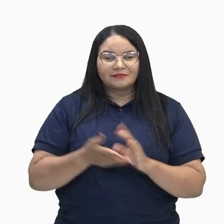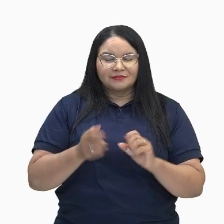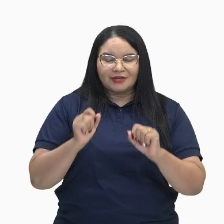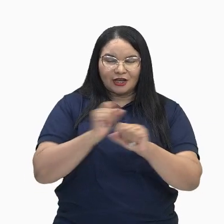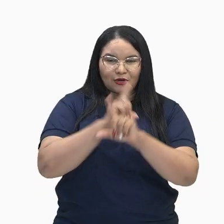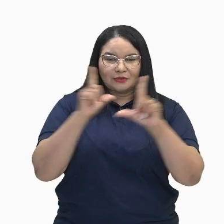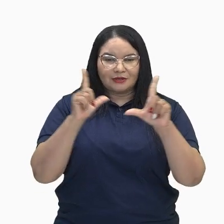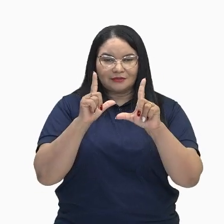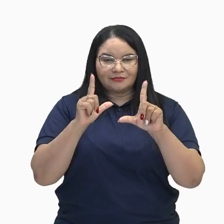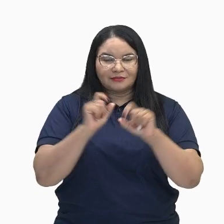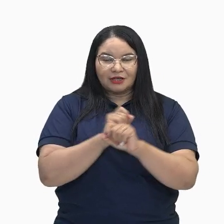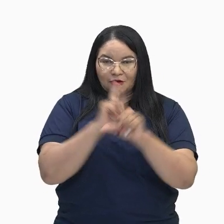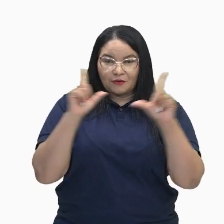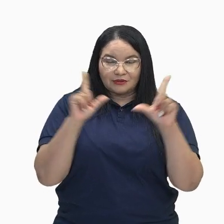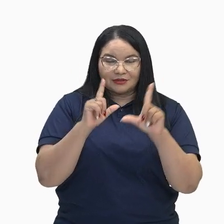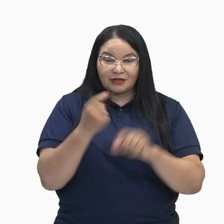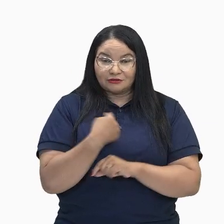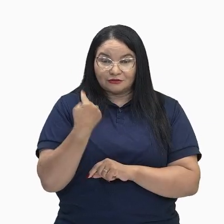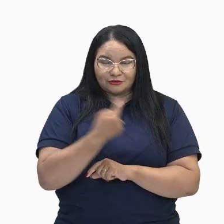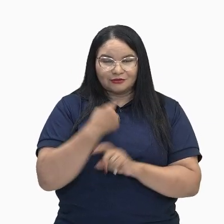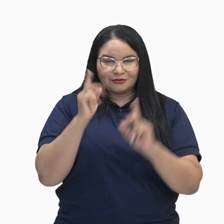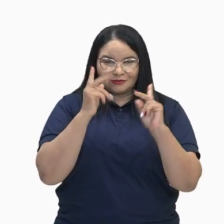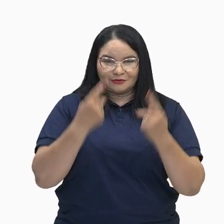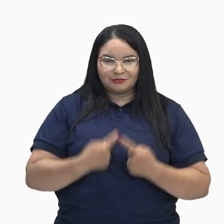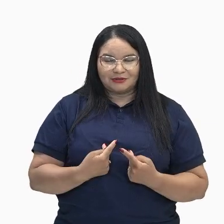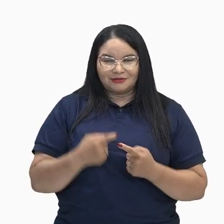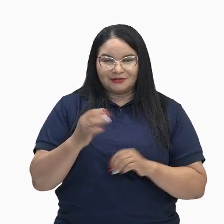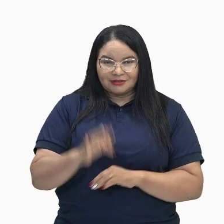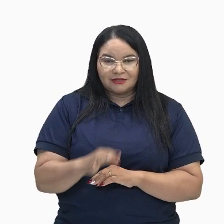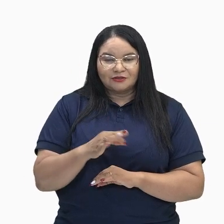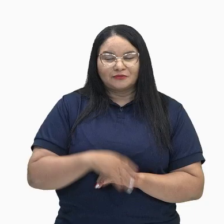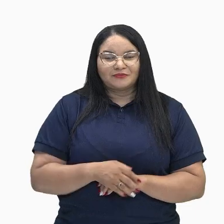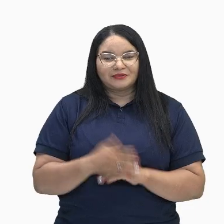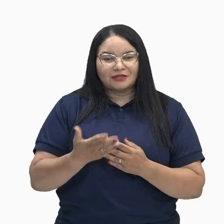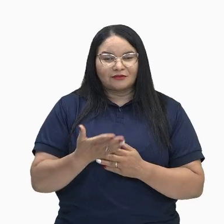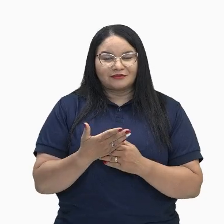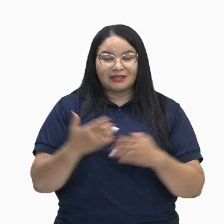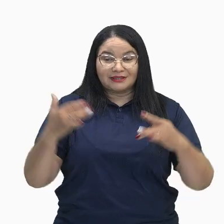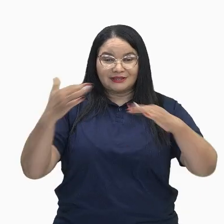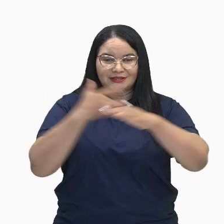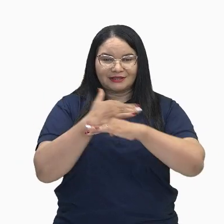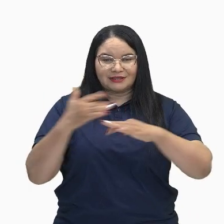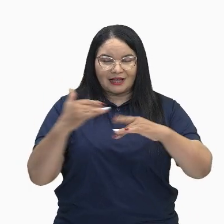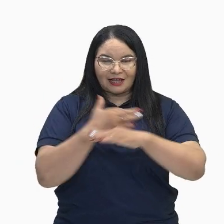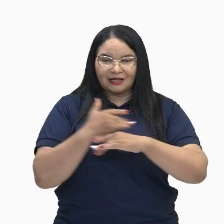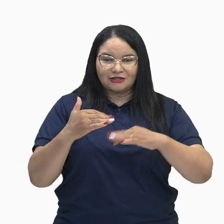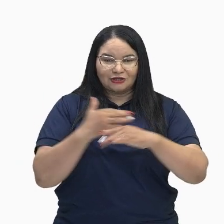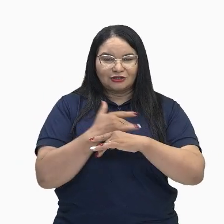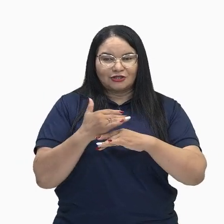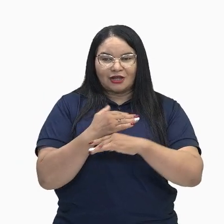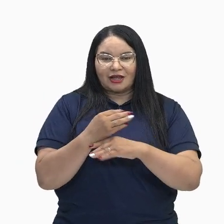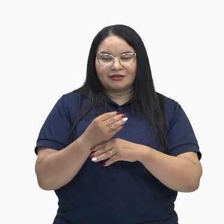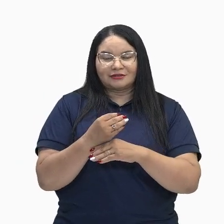Acordar, o ato de acordar, somos nós que temos essa ação, né? Então, a cidade é um ser inanimado.